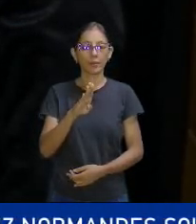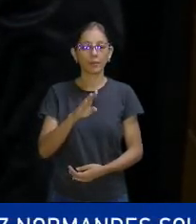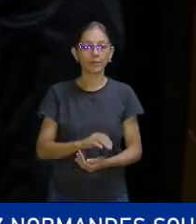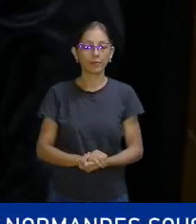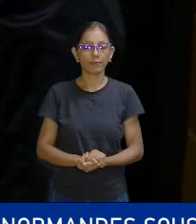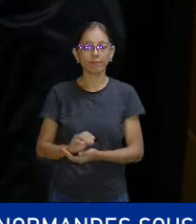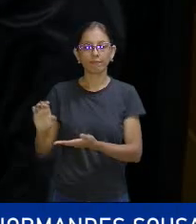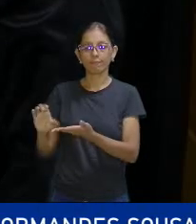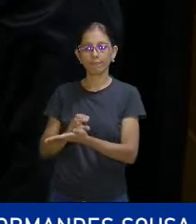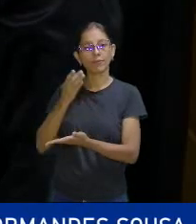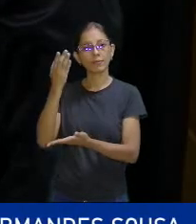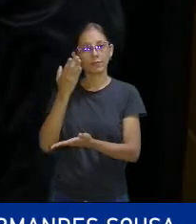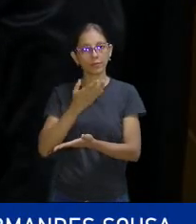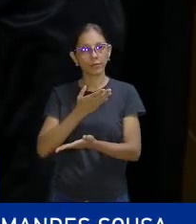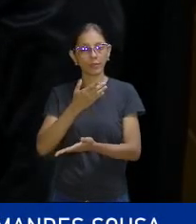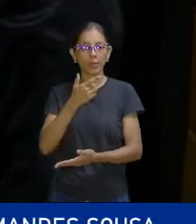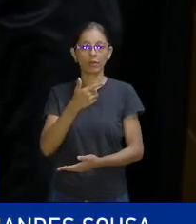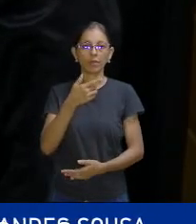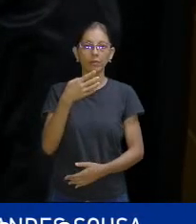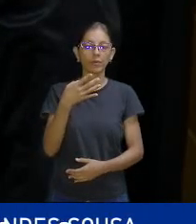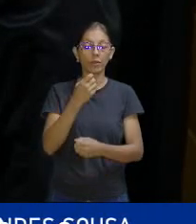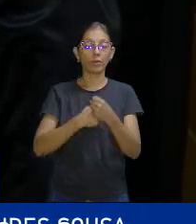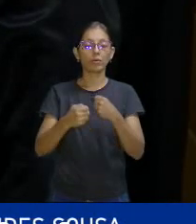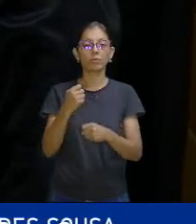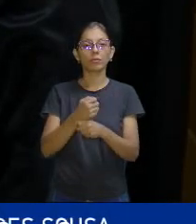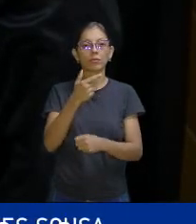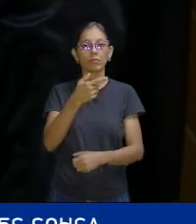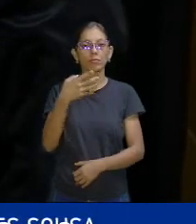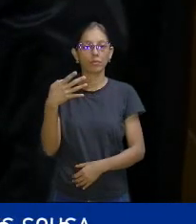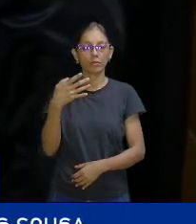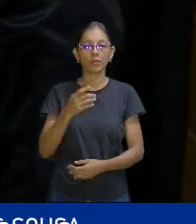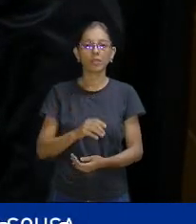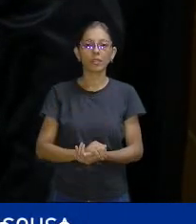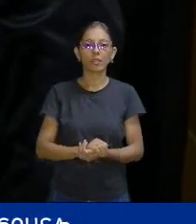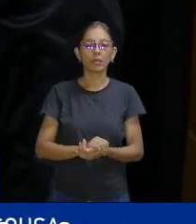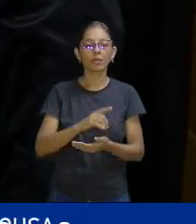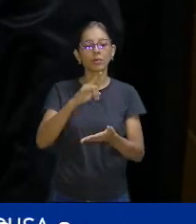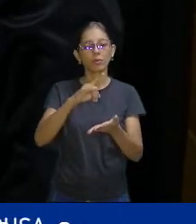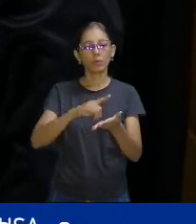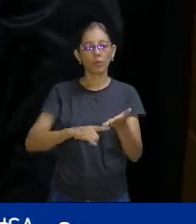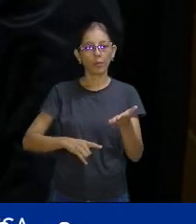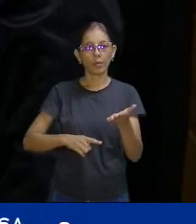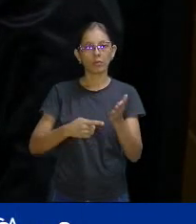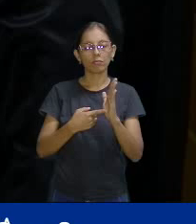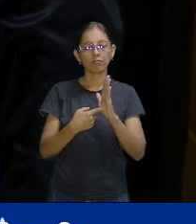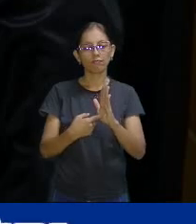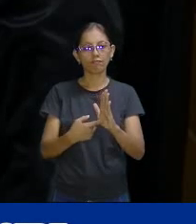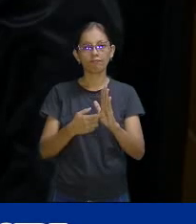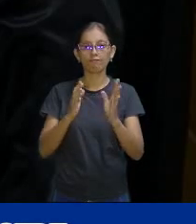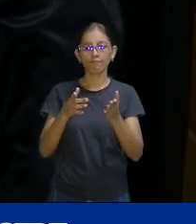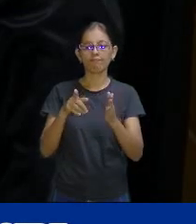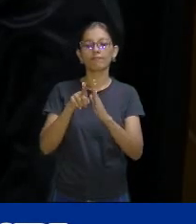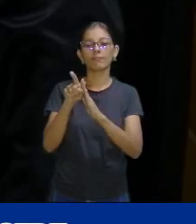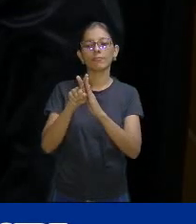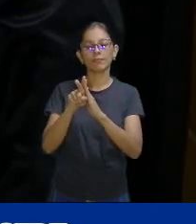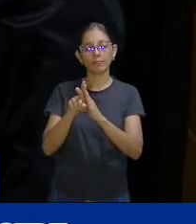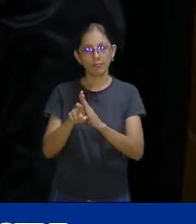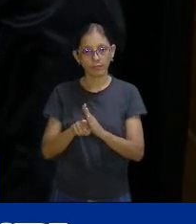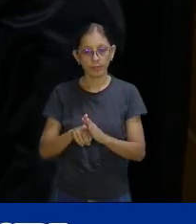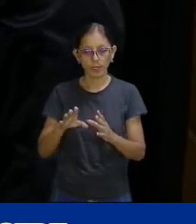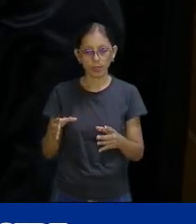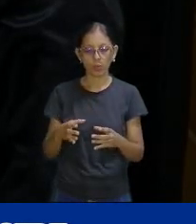tem cabelos castanhos escuros, presos para trás, usa óculos de armação escura, nariz apilado, traz taga preta. Núcleo de Análise de Contas Eleitorais